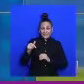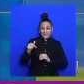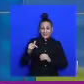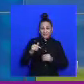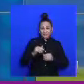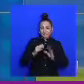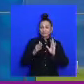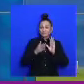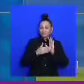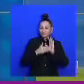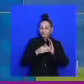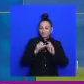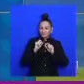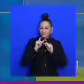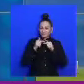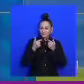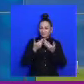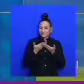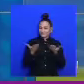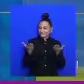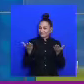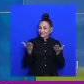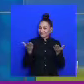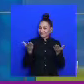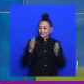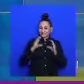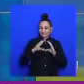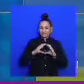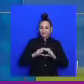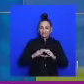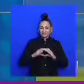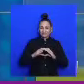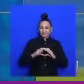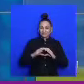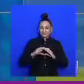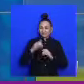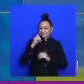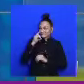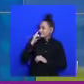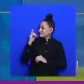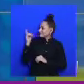17. Aposte e boa sorte.